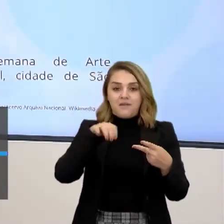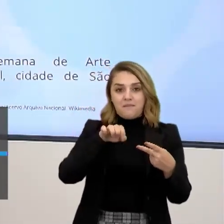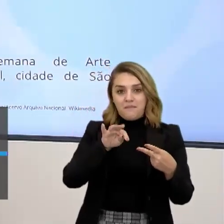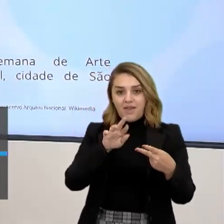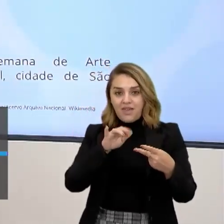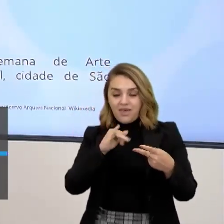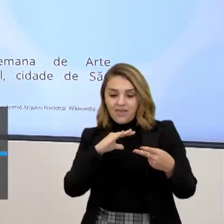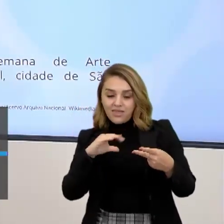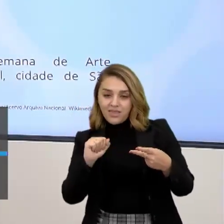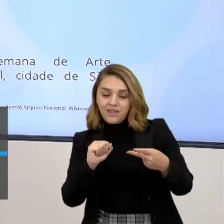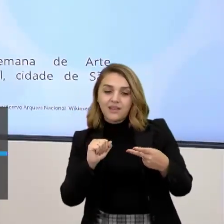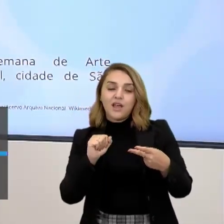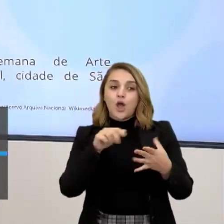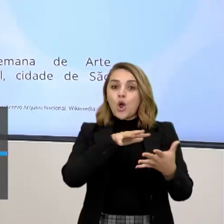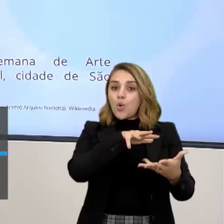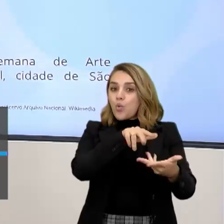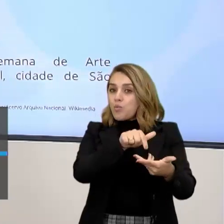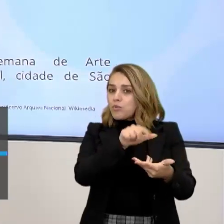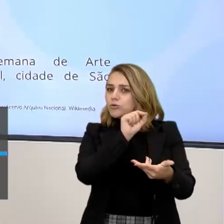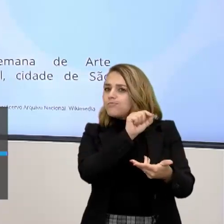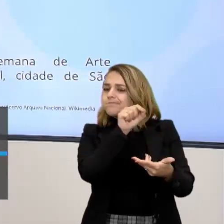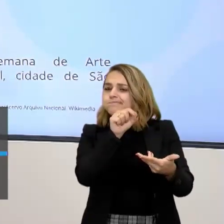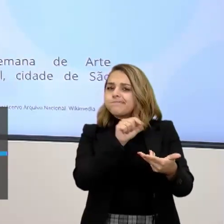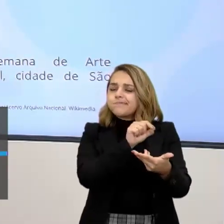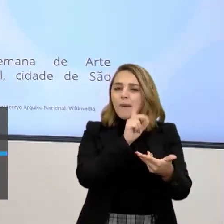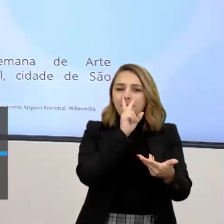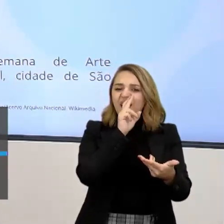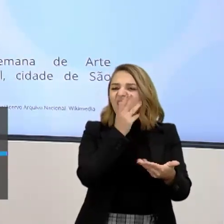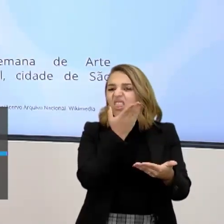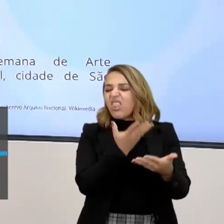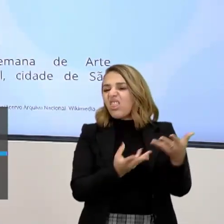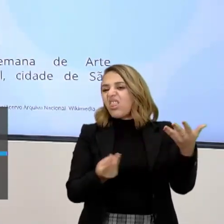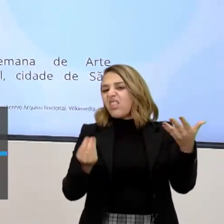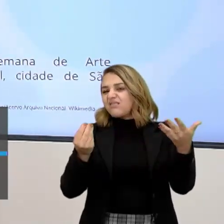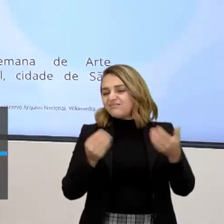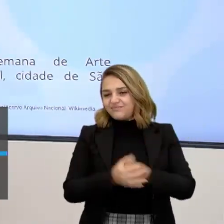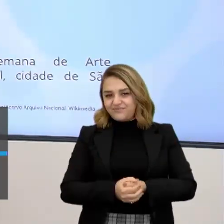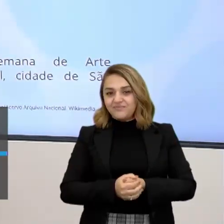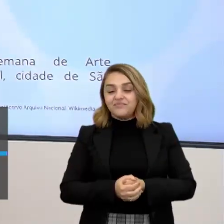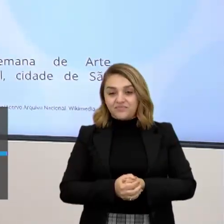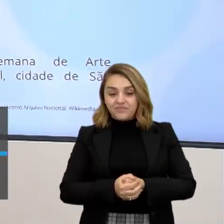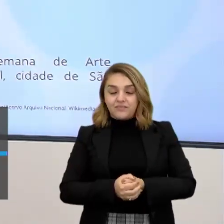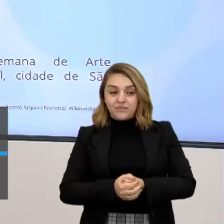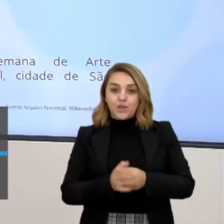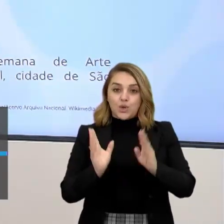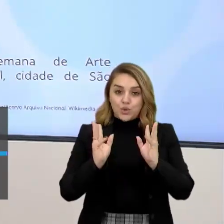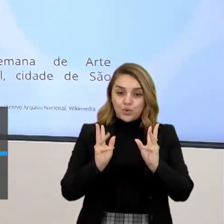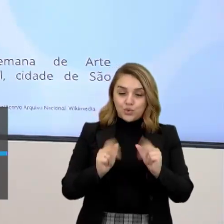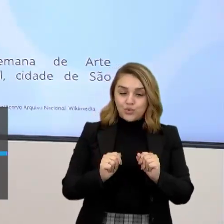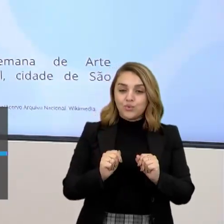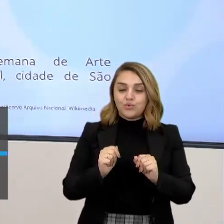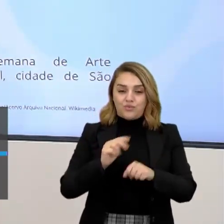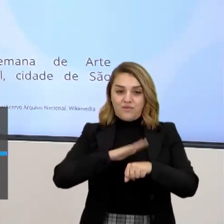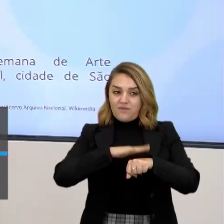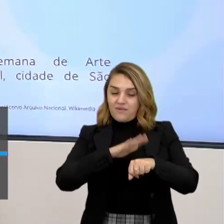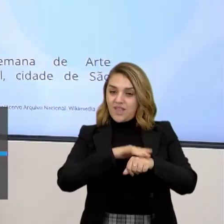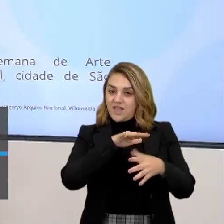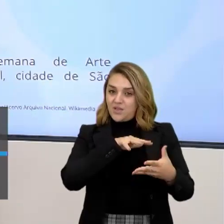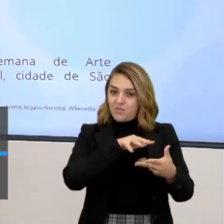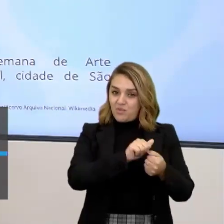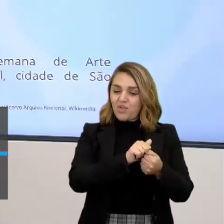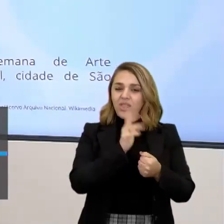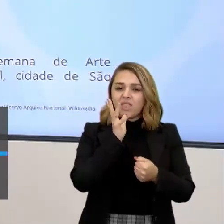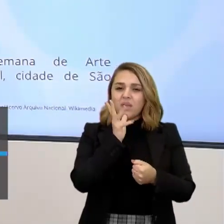no mundo inteiro já estava sendo ultrapassado, se não já estava ultrapassado há muito tempo. Tudo que era feito no mundo